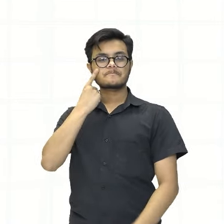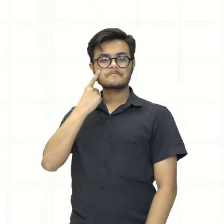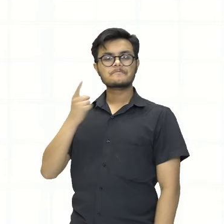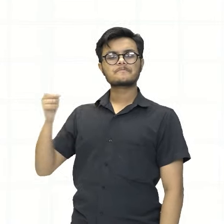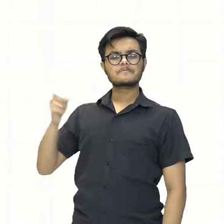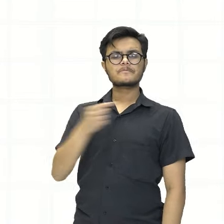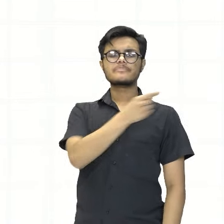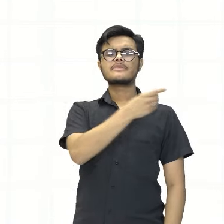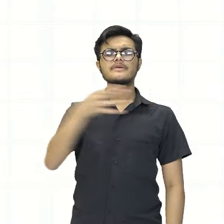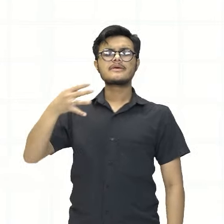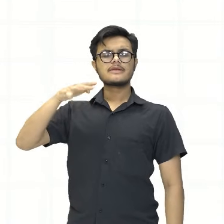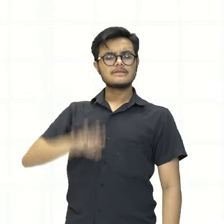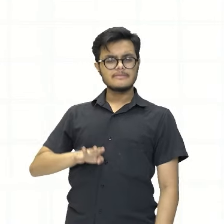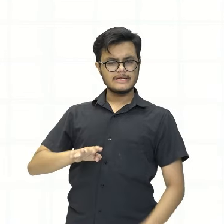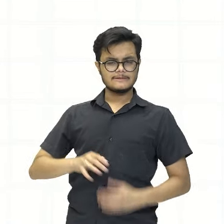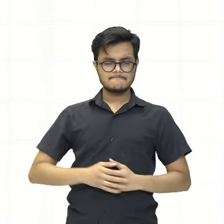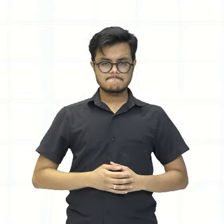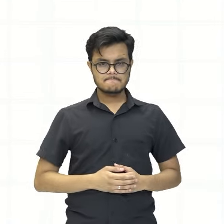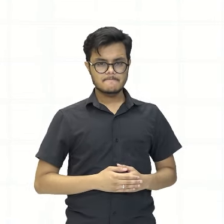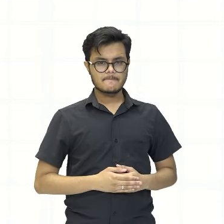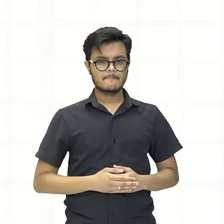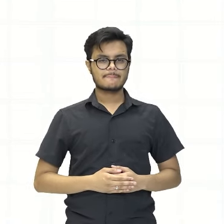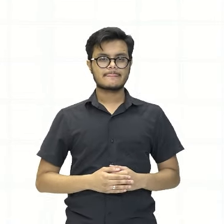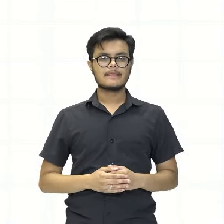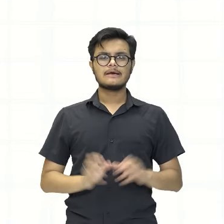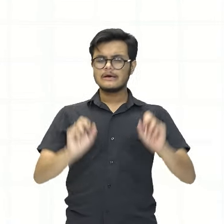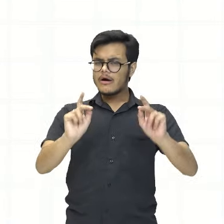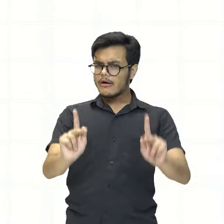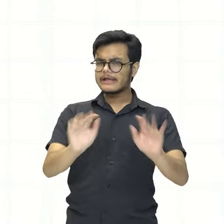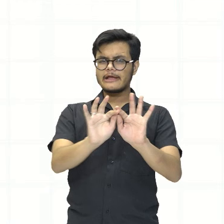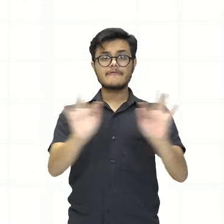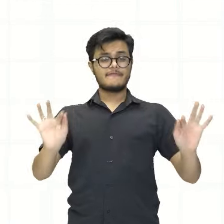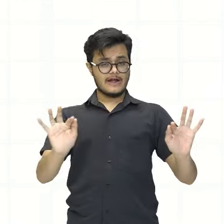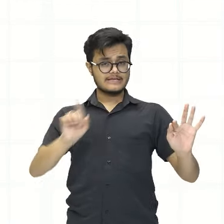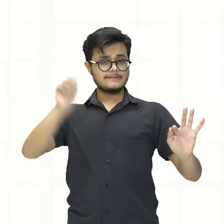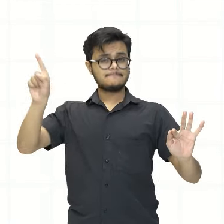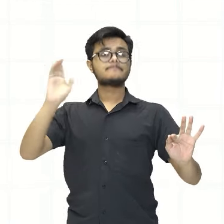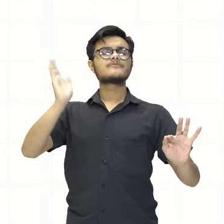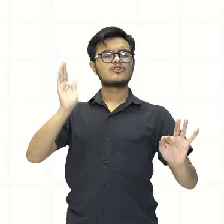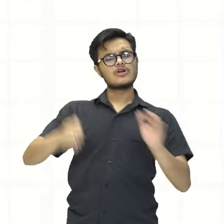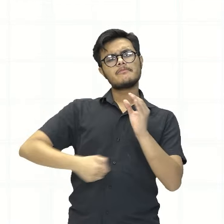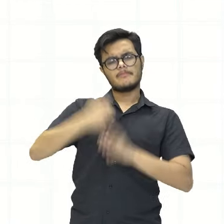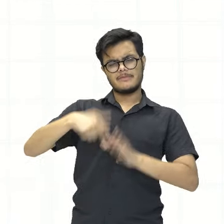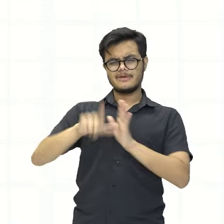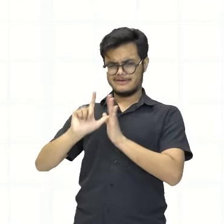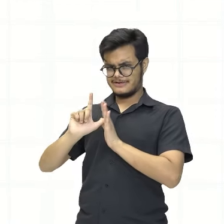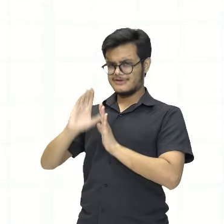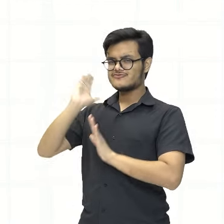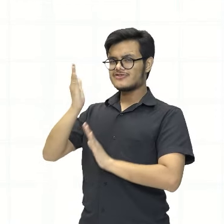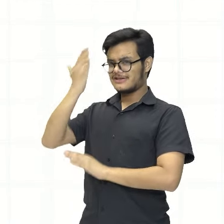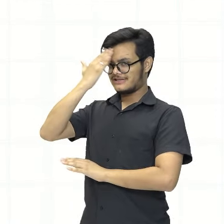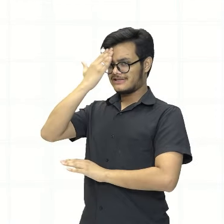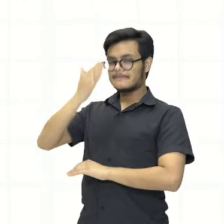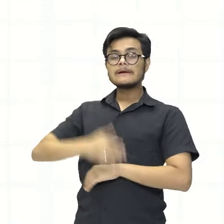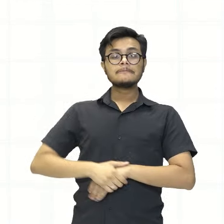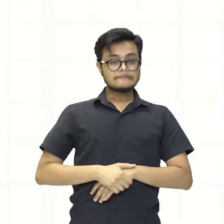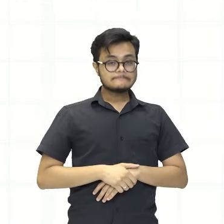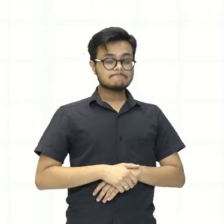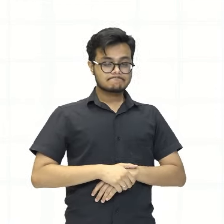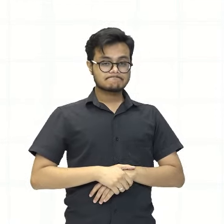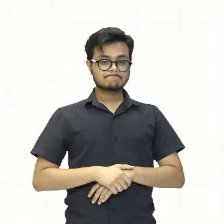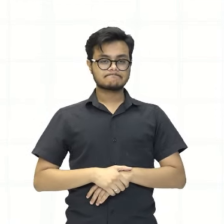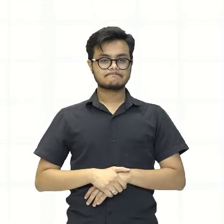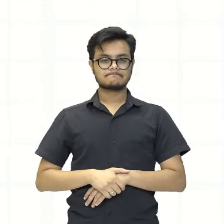só Então aquela mesma frase que nós vimos anteriormente direto da tirinha eu vivo na